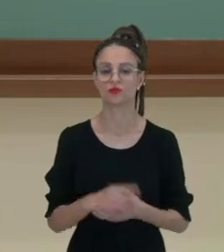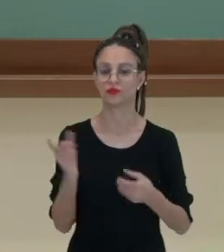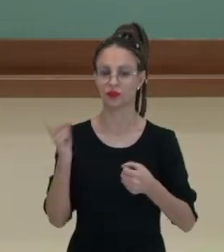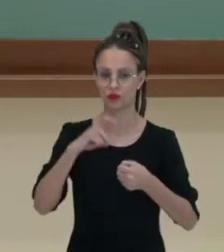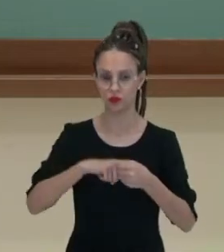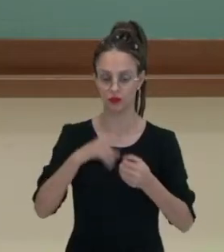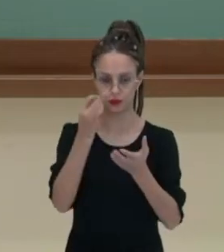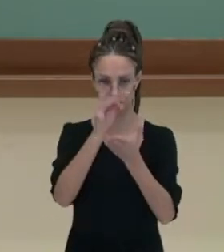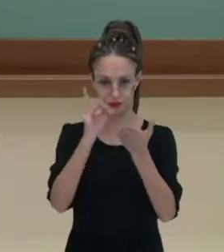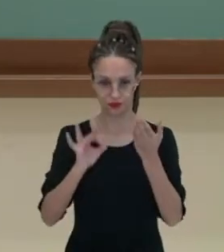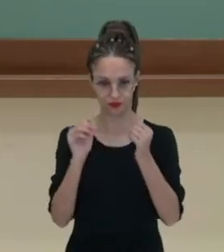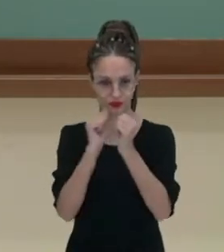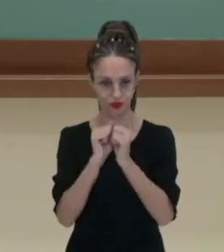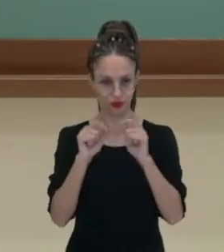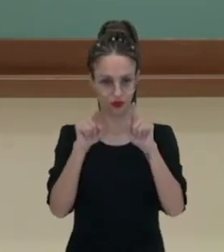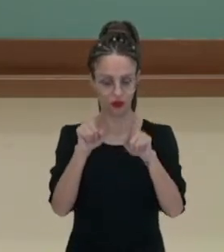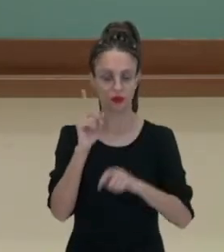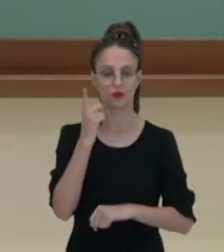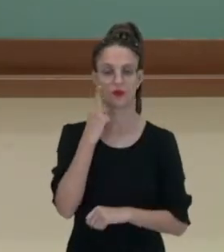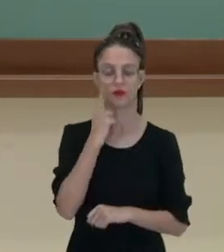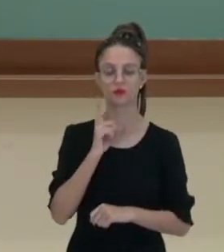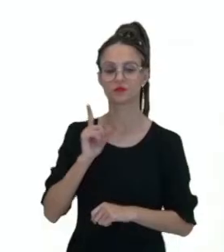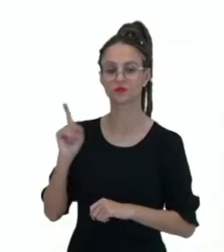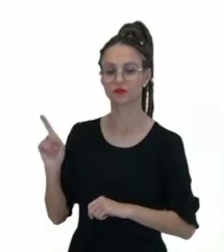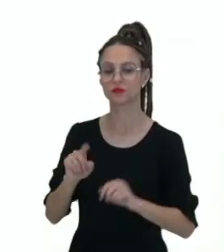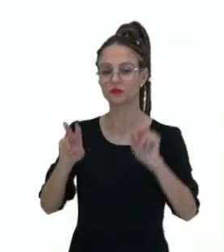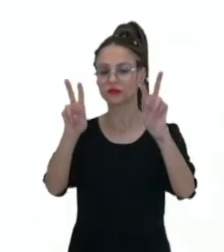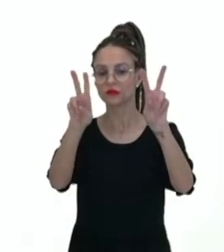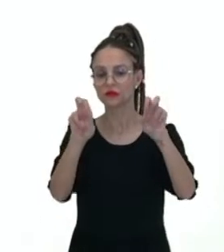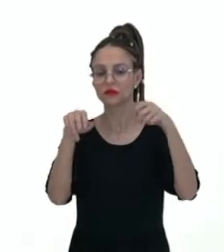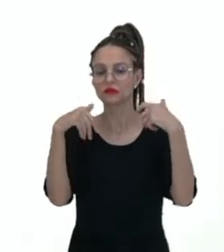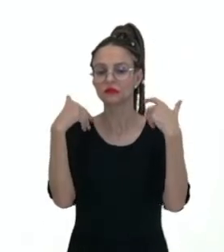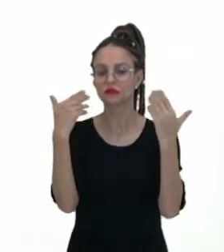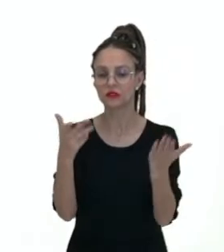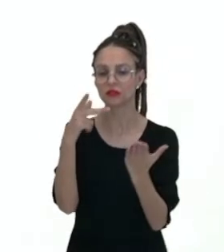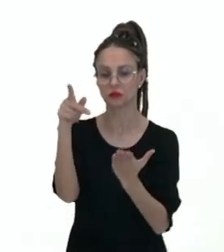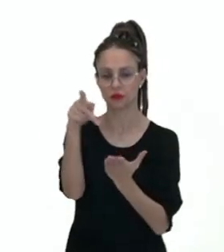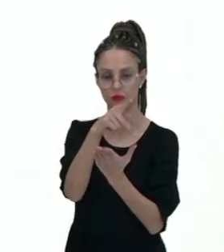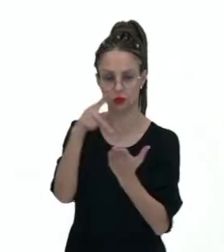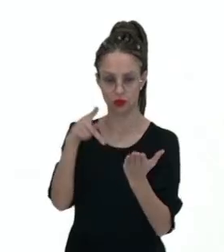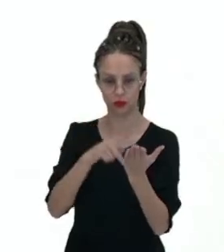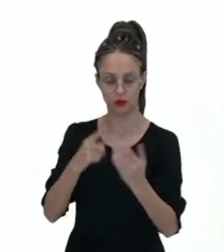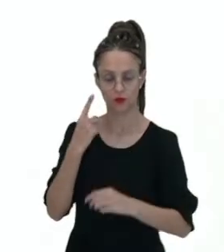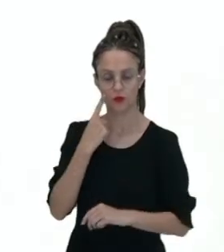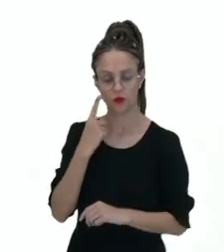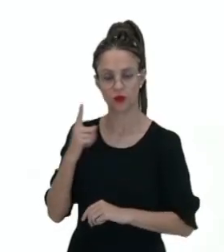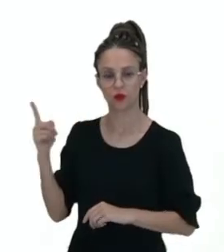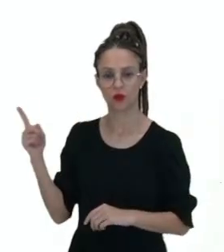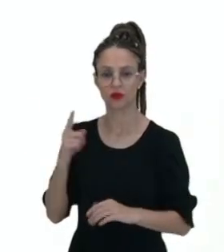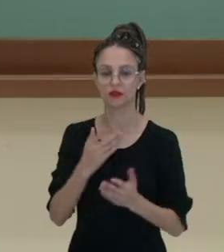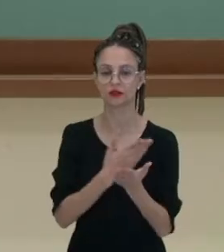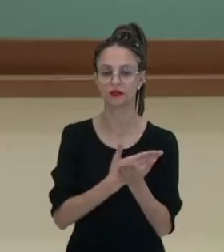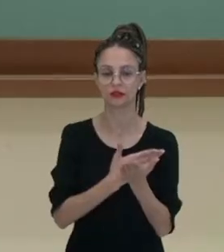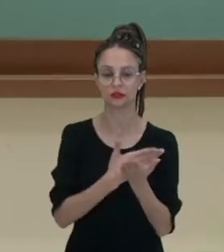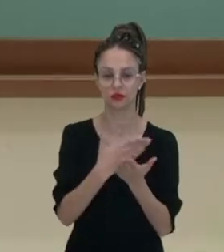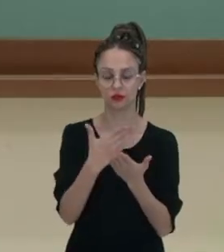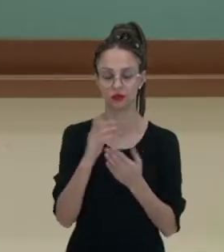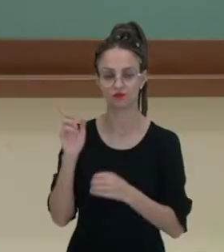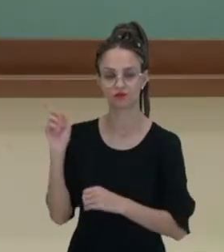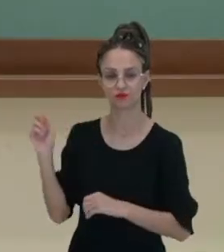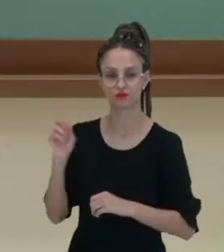voltei, Gamari está contigo. Olha só, qual é o tema do poema? Então, retomando o poema aqui, nós temos o início do